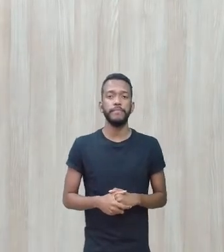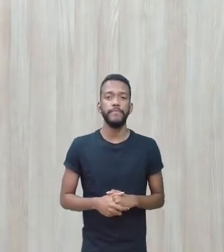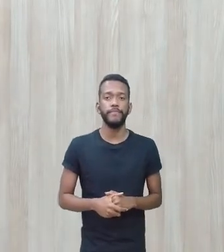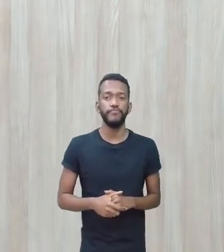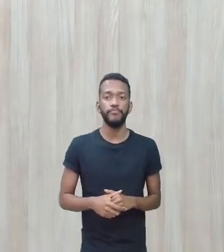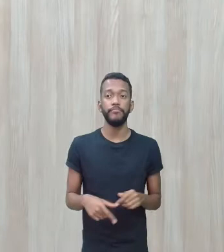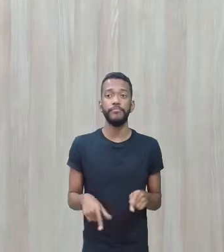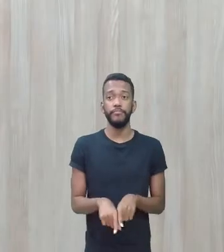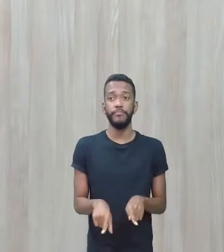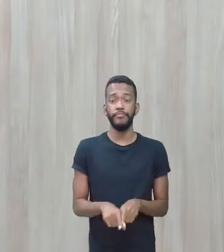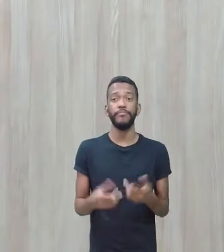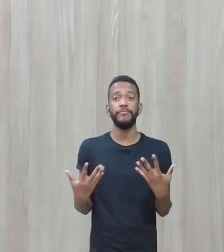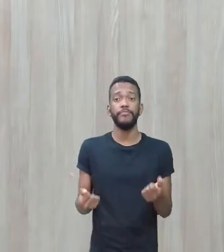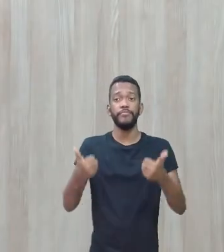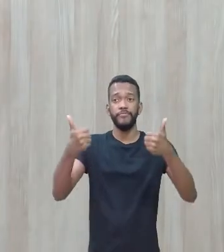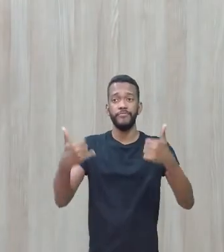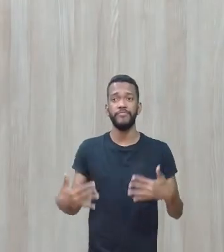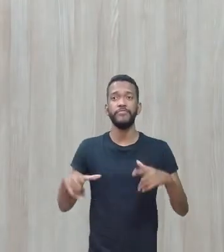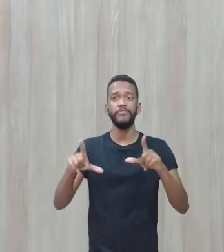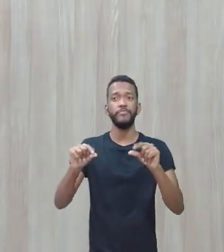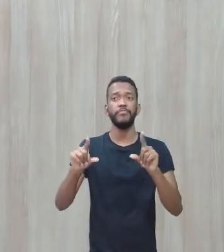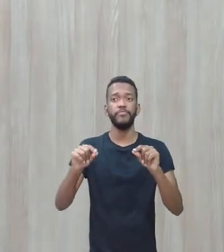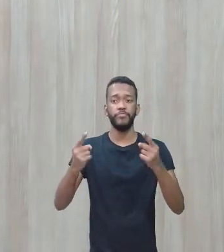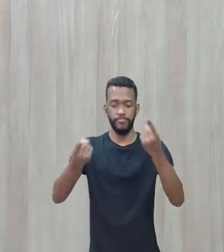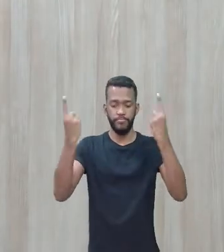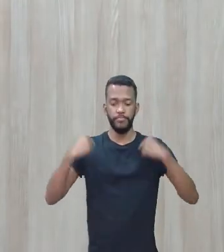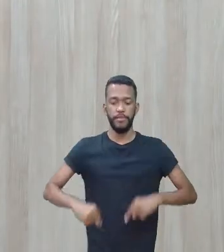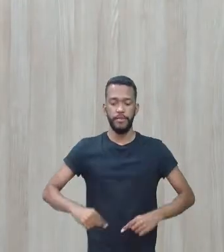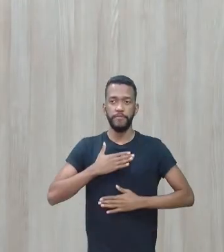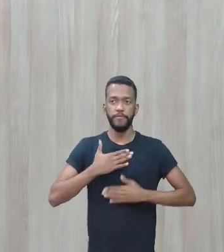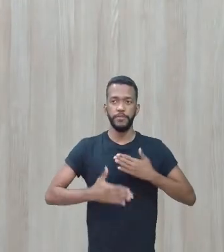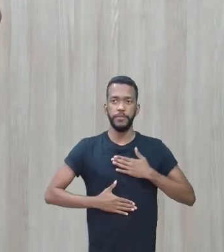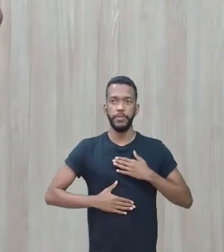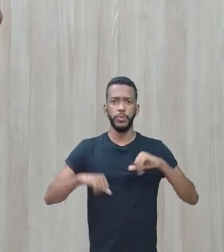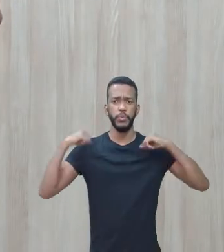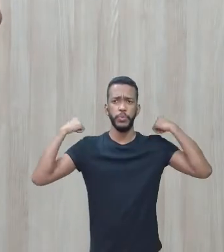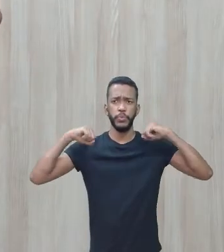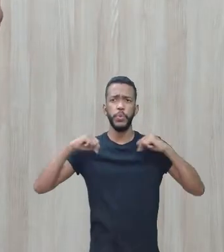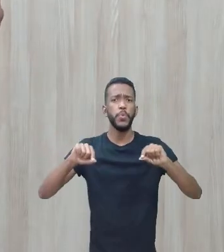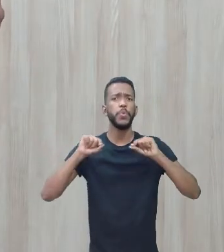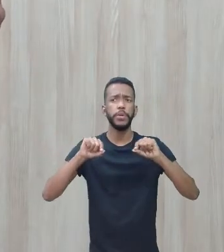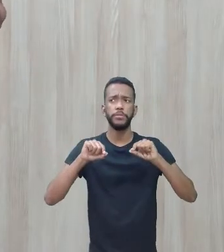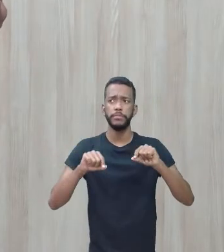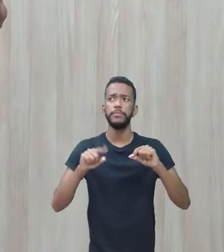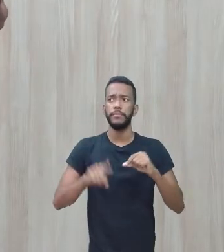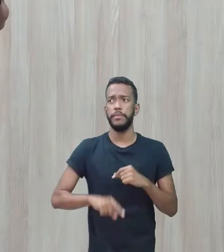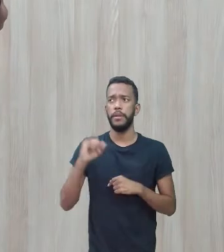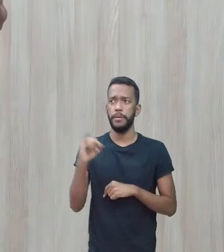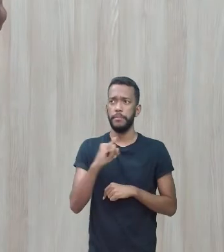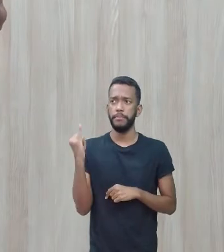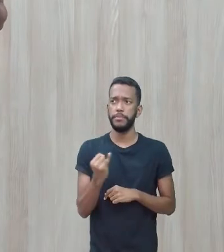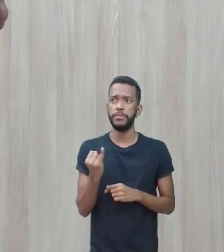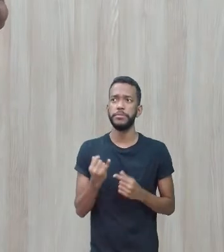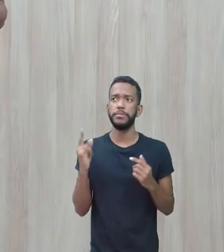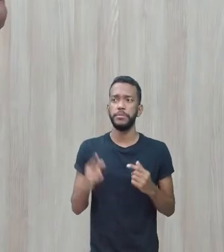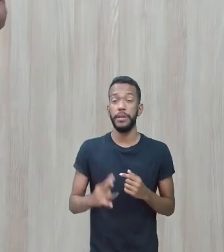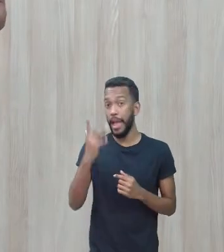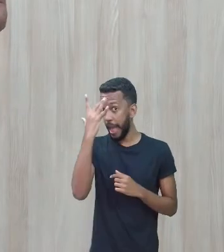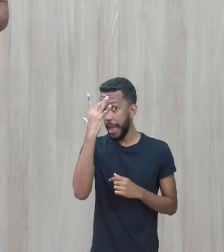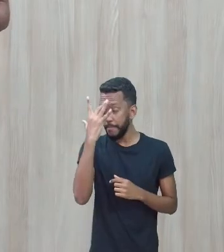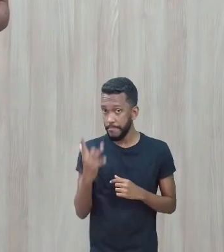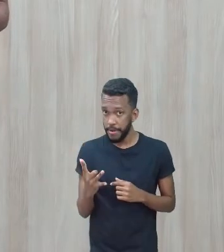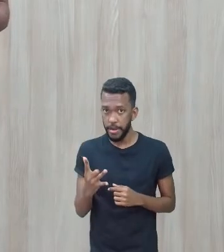gente vai começar falando um pouco sobre o que é o condicionamento físico, né? É muito importante lembrar que essa semana,